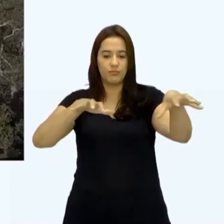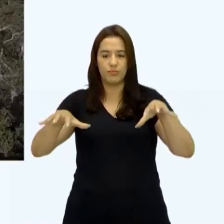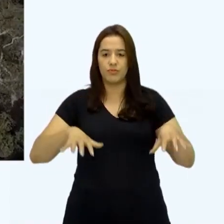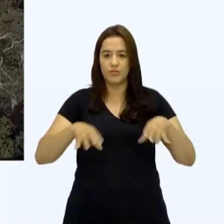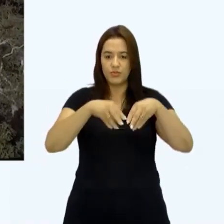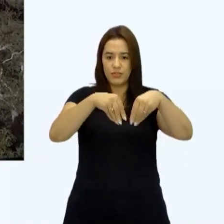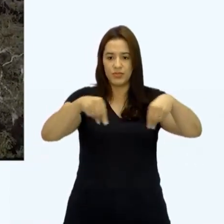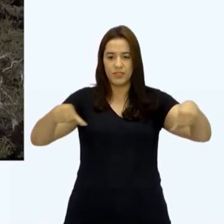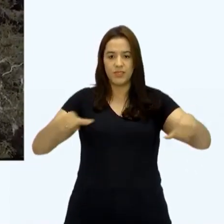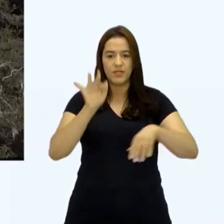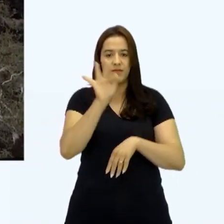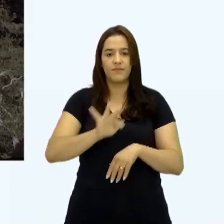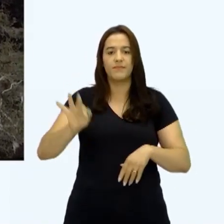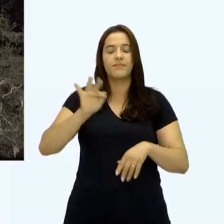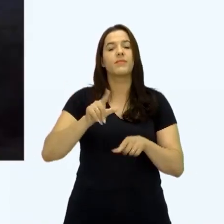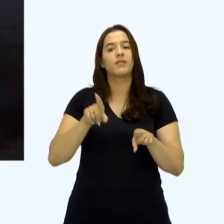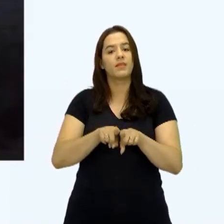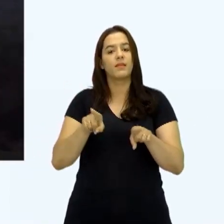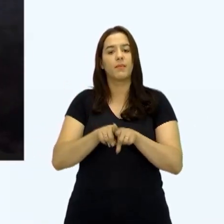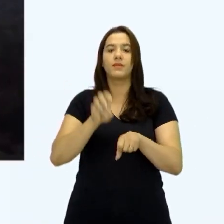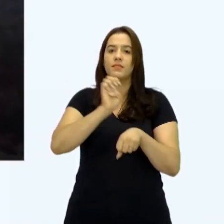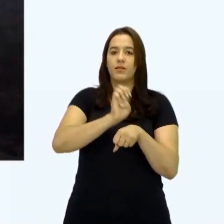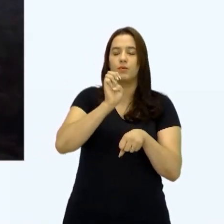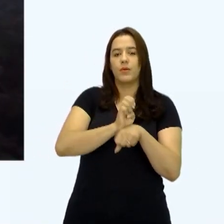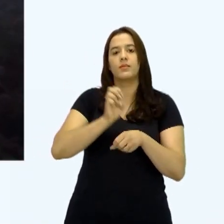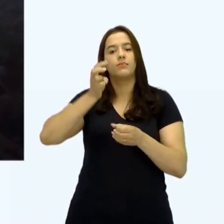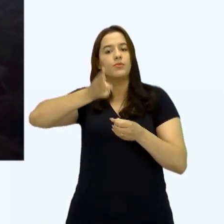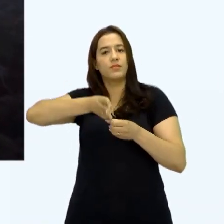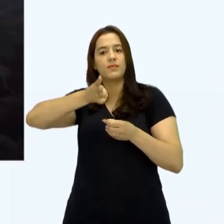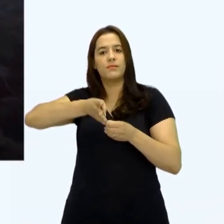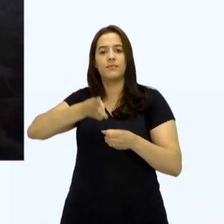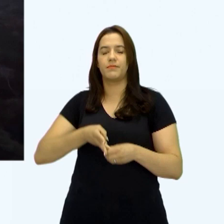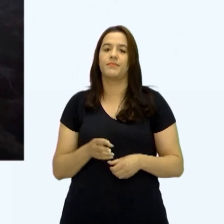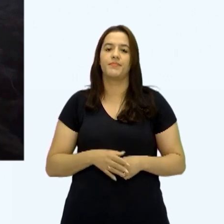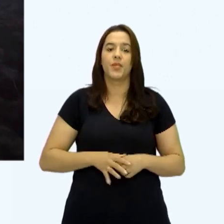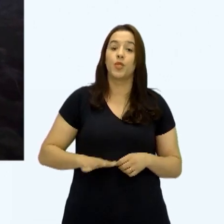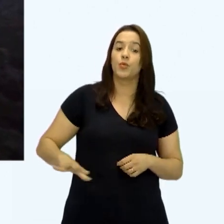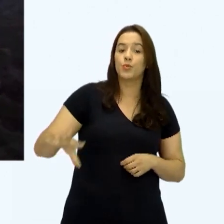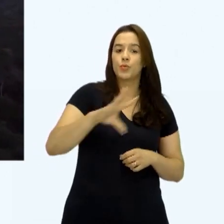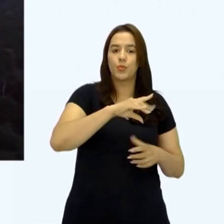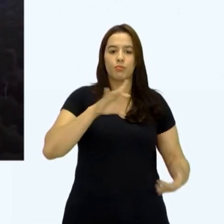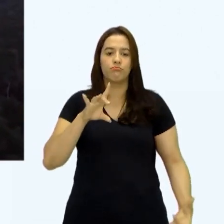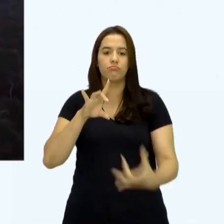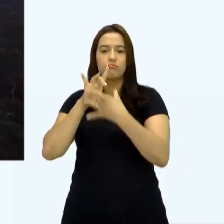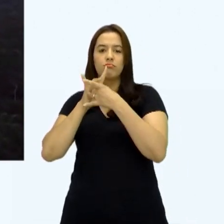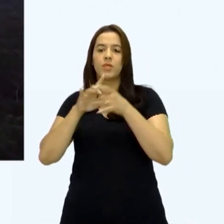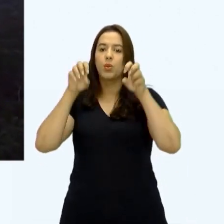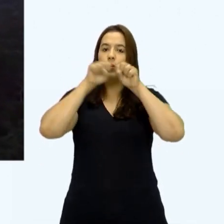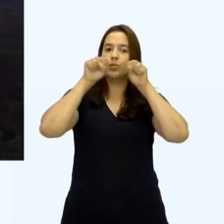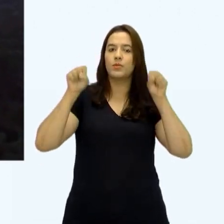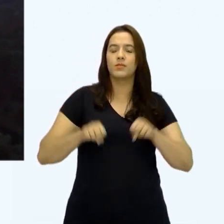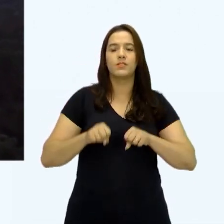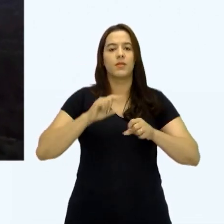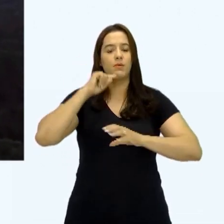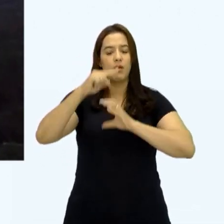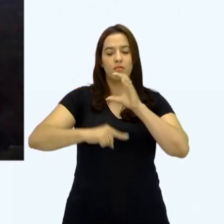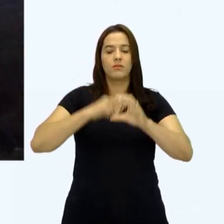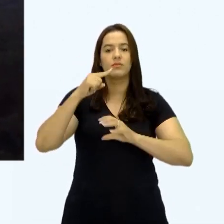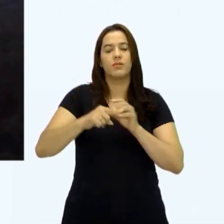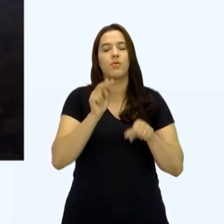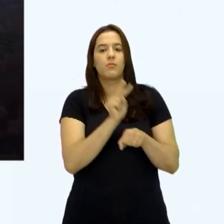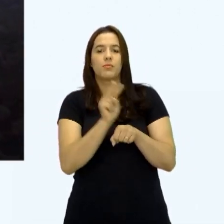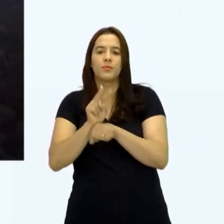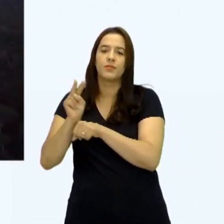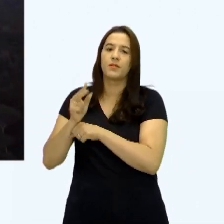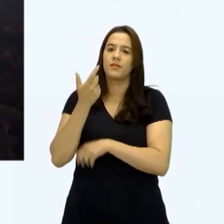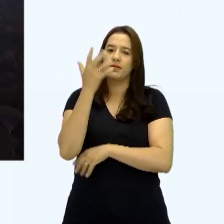federais, além das áreas estaduais e municipais. Todas reunidas no Sistema Nacional de Unidades de Conservação